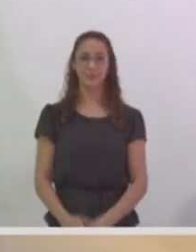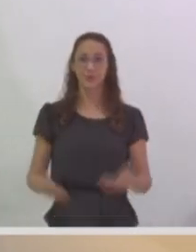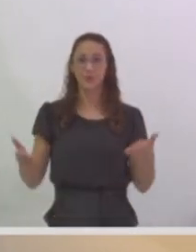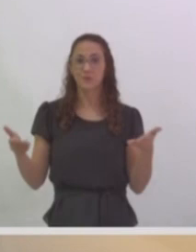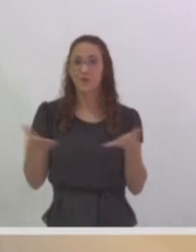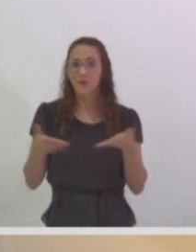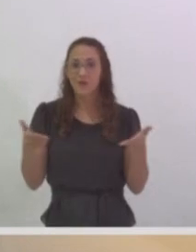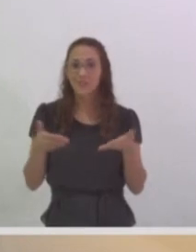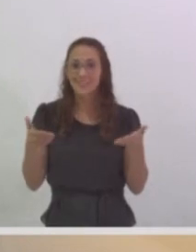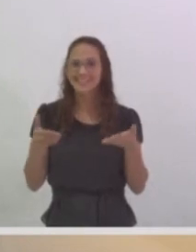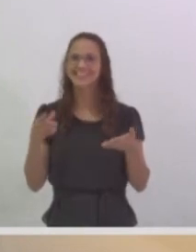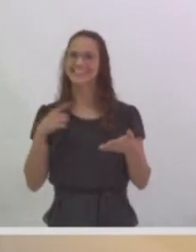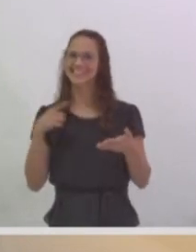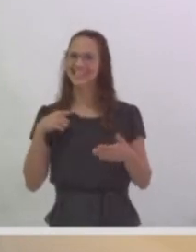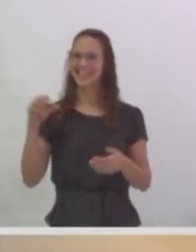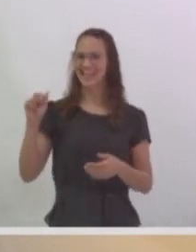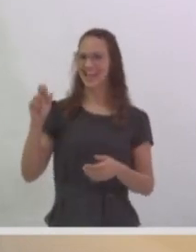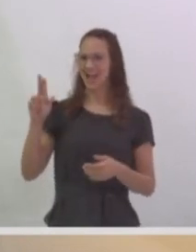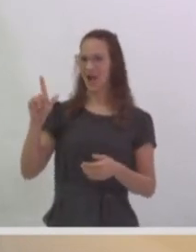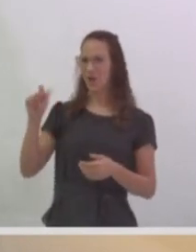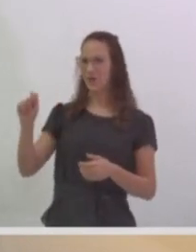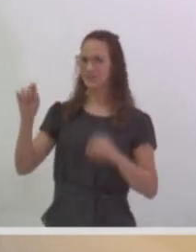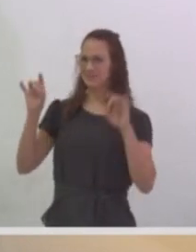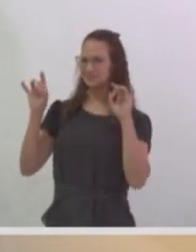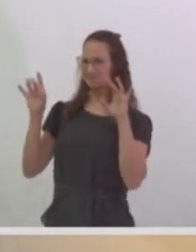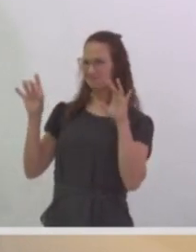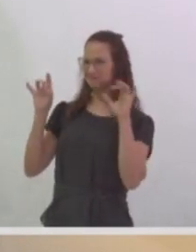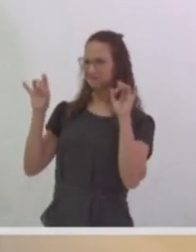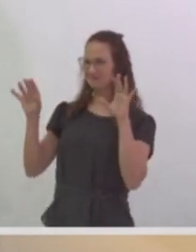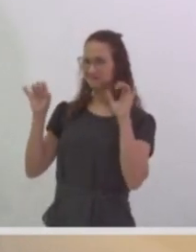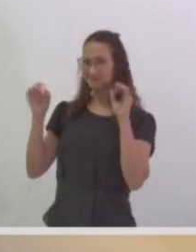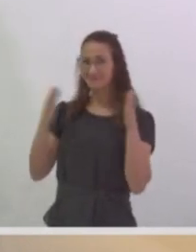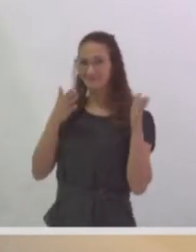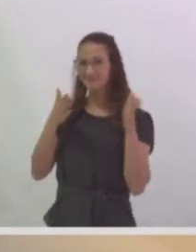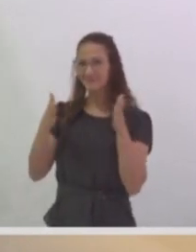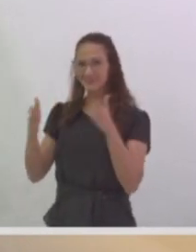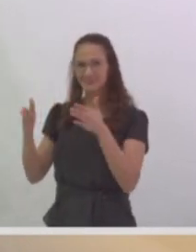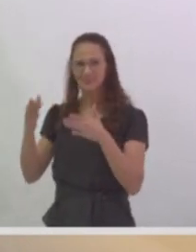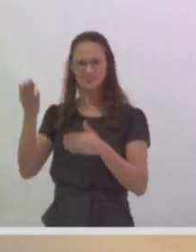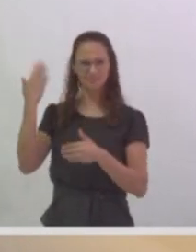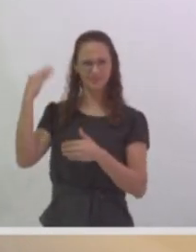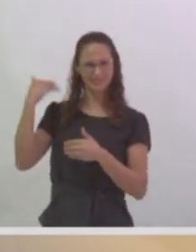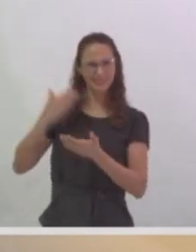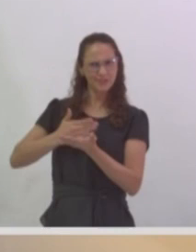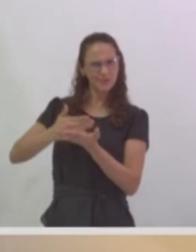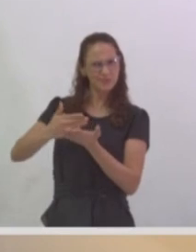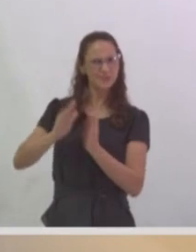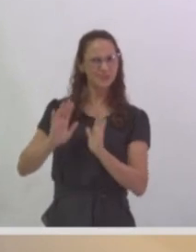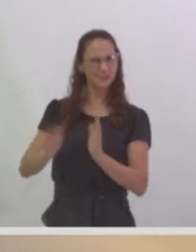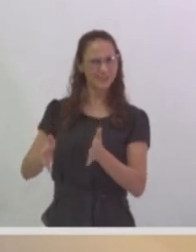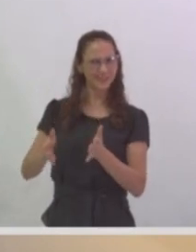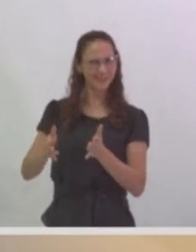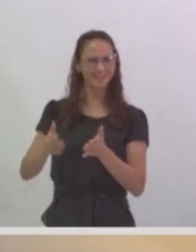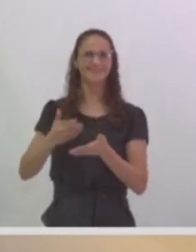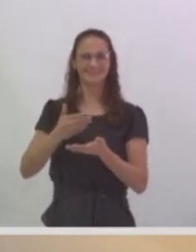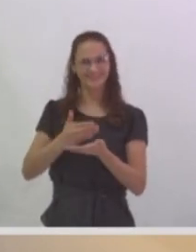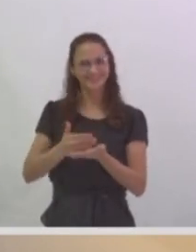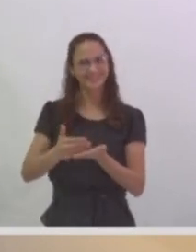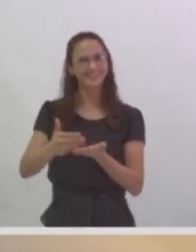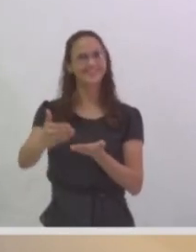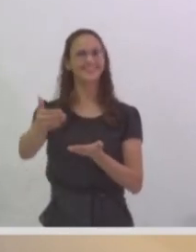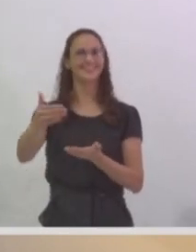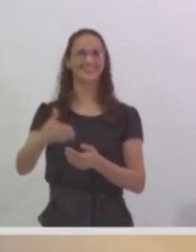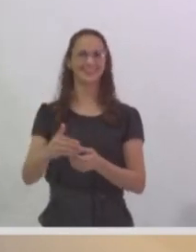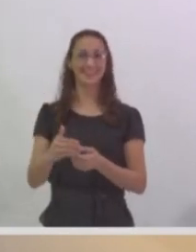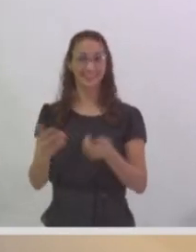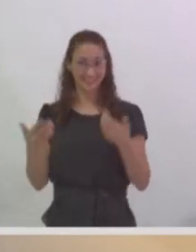hoje nós temos uma aula maravilhosa, dando continuidade àquela que nós começamos, tá certo? Então, vem